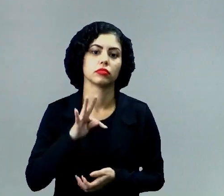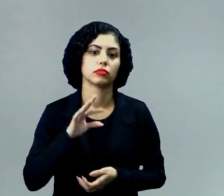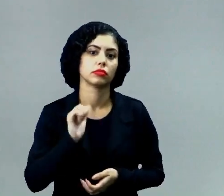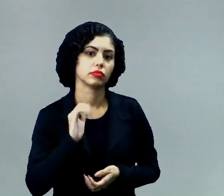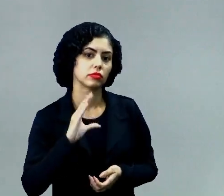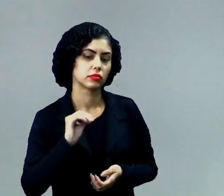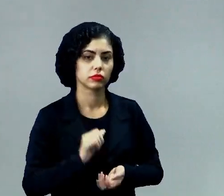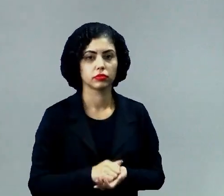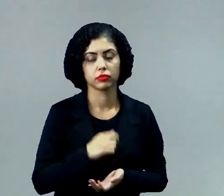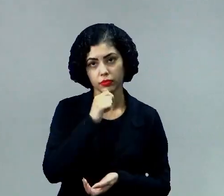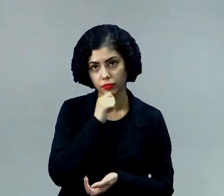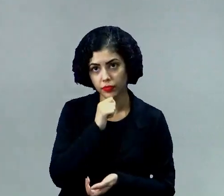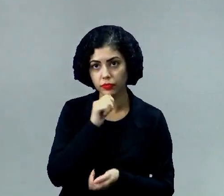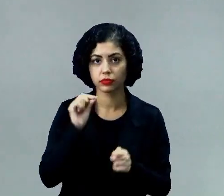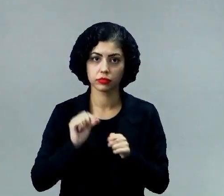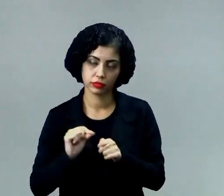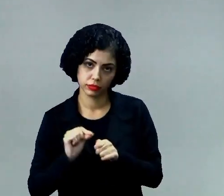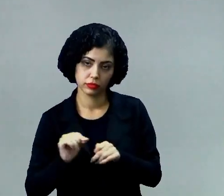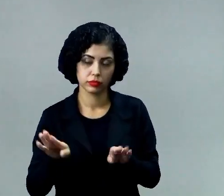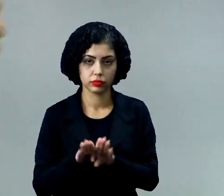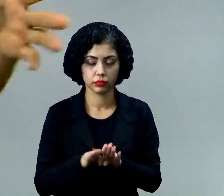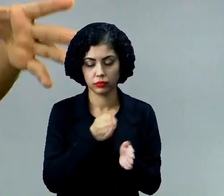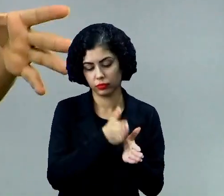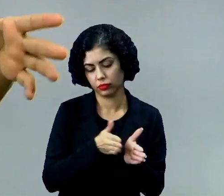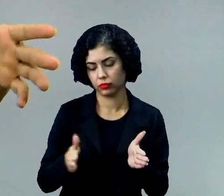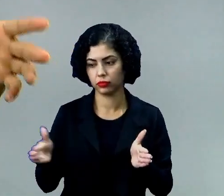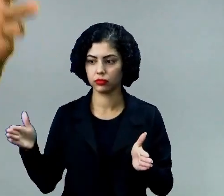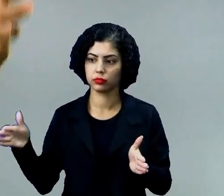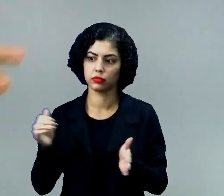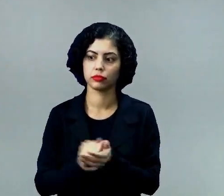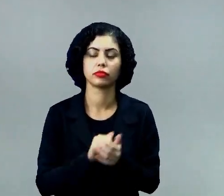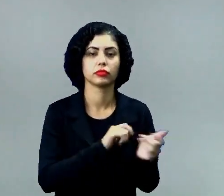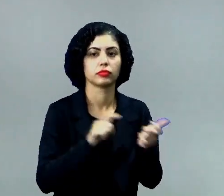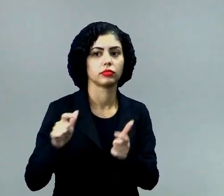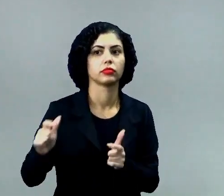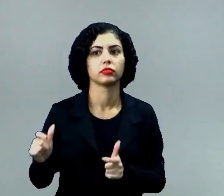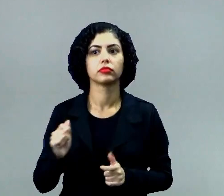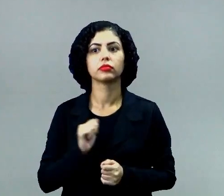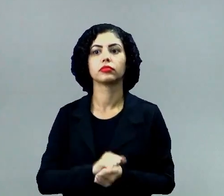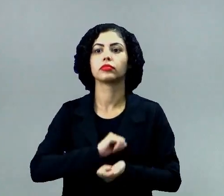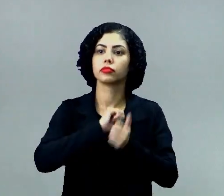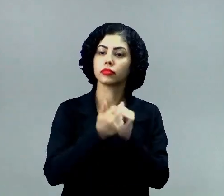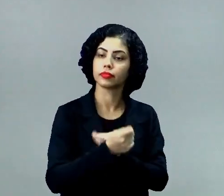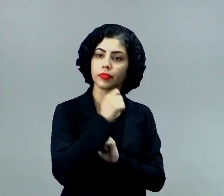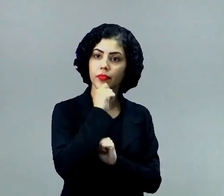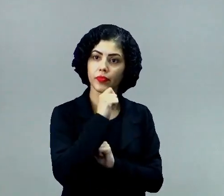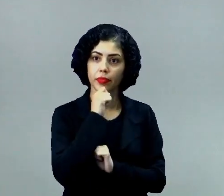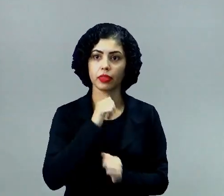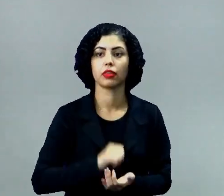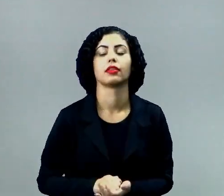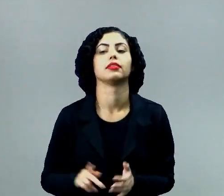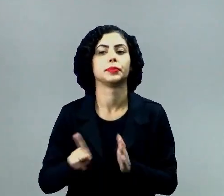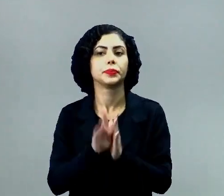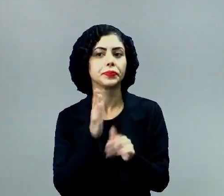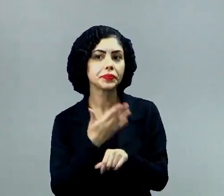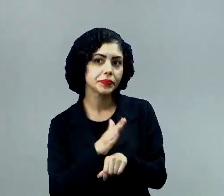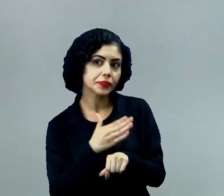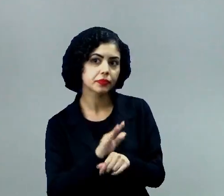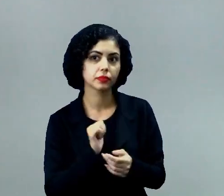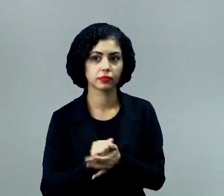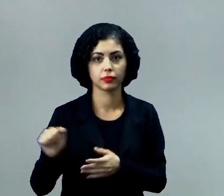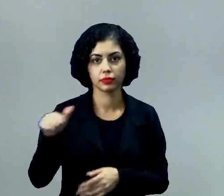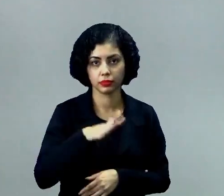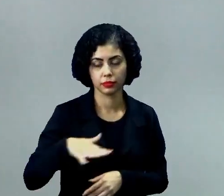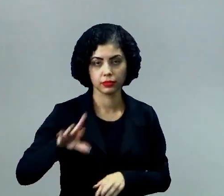é o esporte de taco realizado nesse segmento, nesse ambiente. Então, são esportes de taco que são praticados